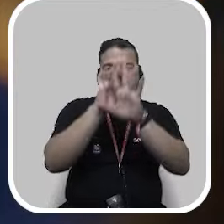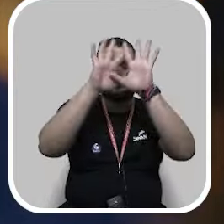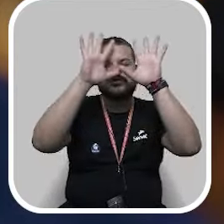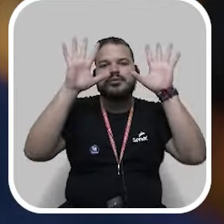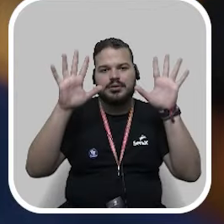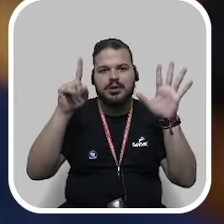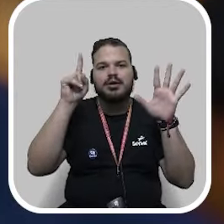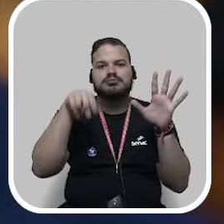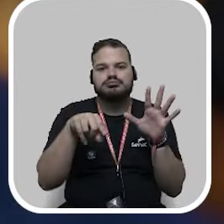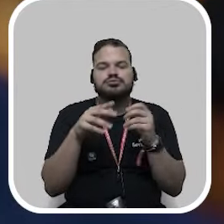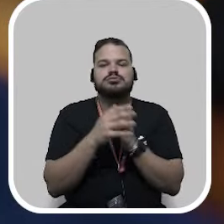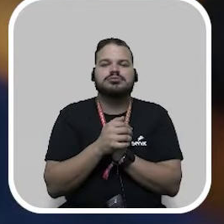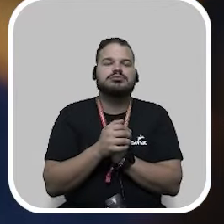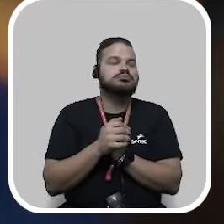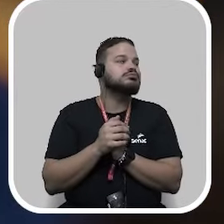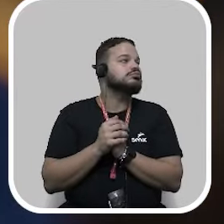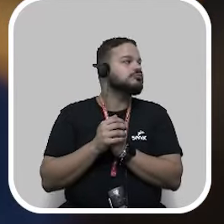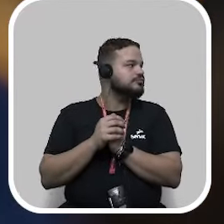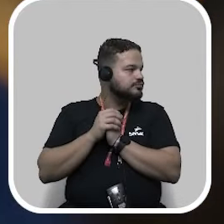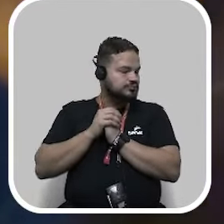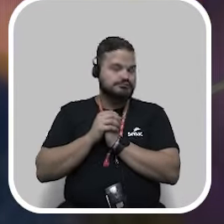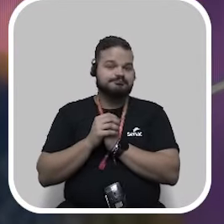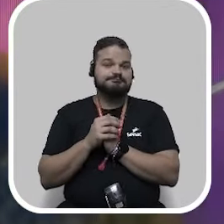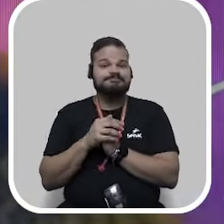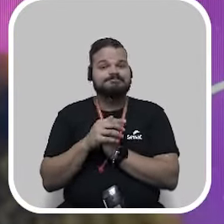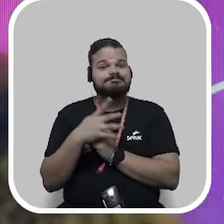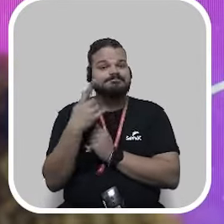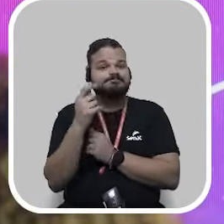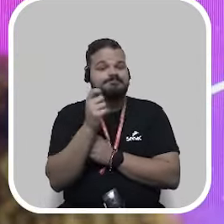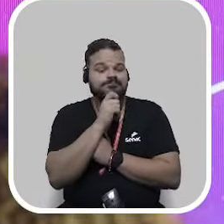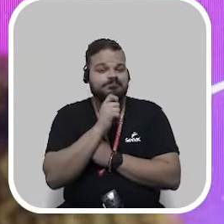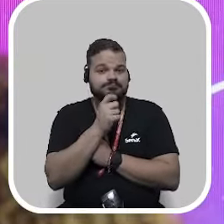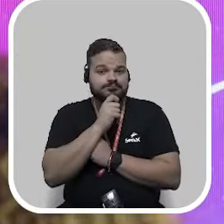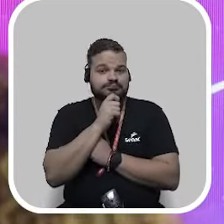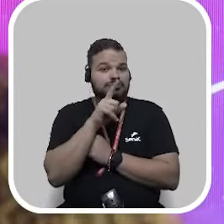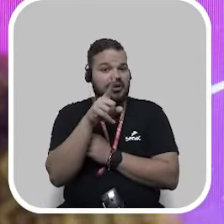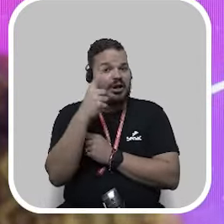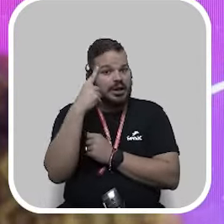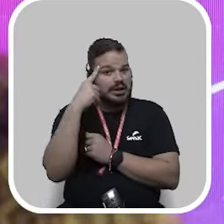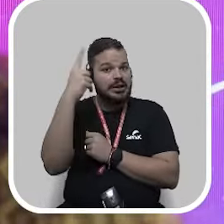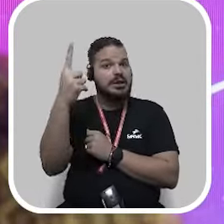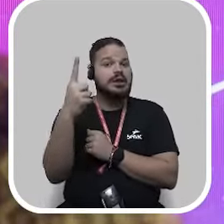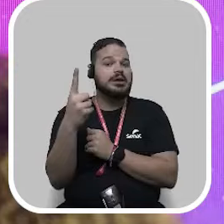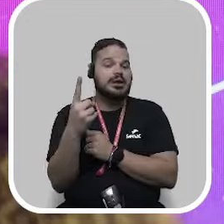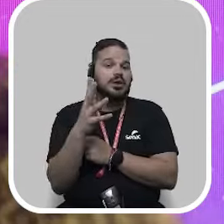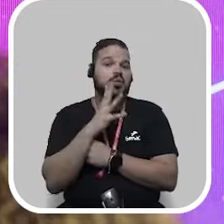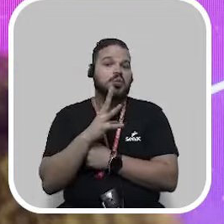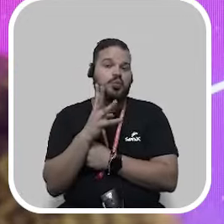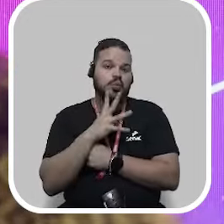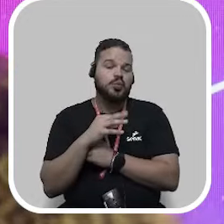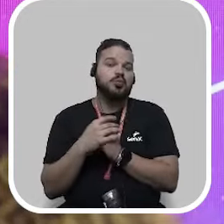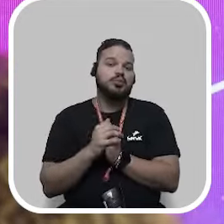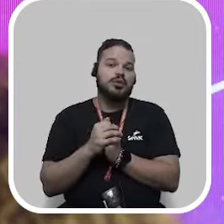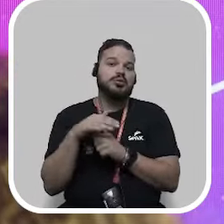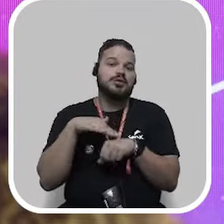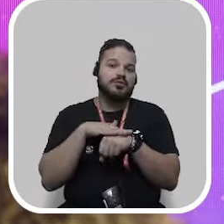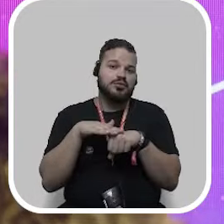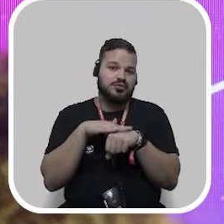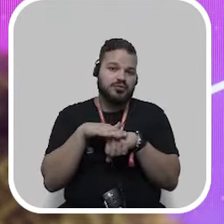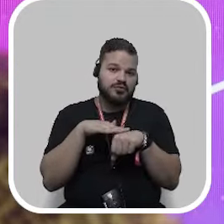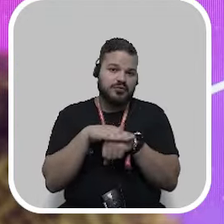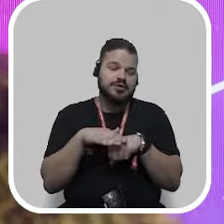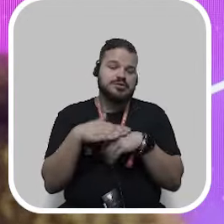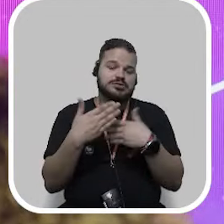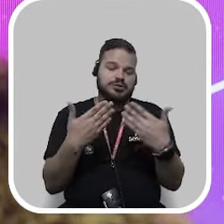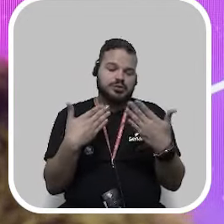carnavalesco e de toda a escola não existe eu acho uma baita ideia eu acho que inclusive eu estava conversando com Márcio Moura